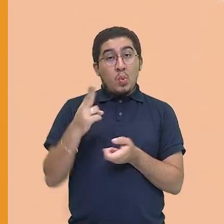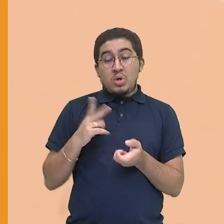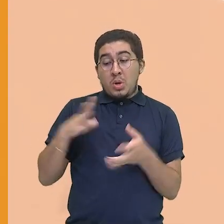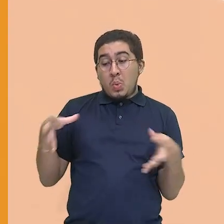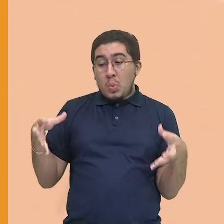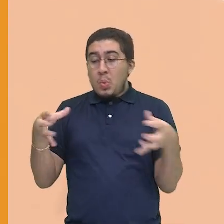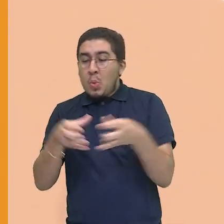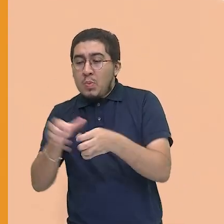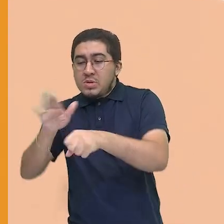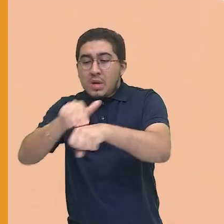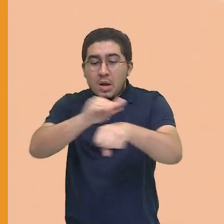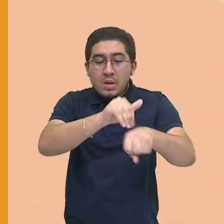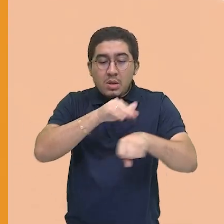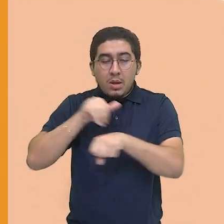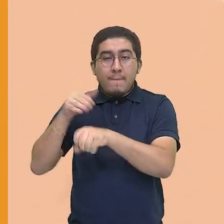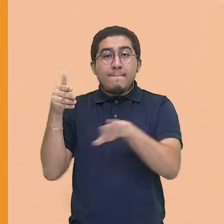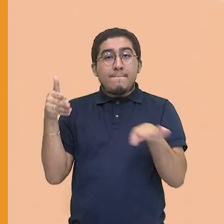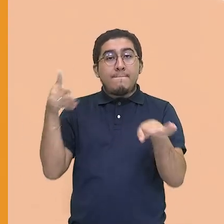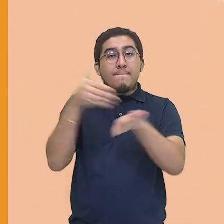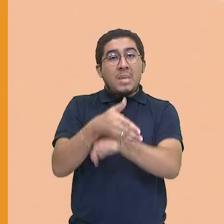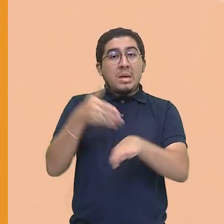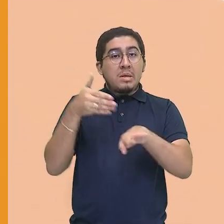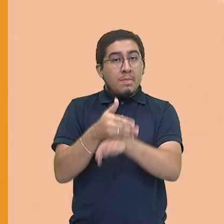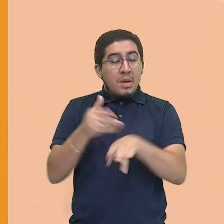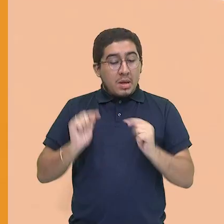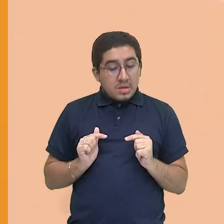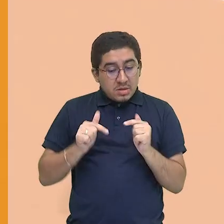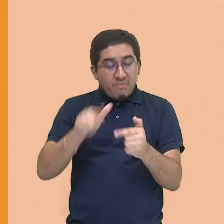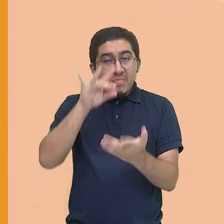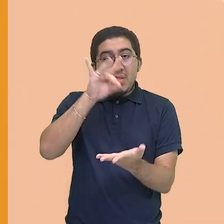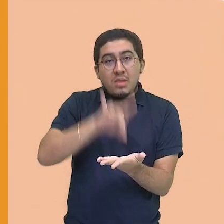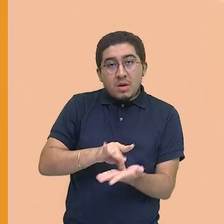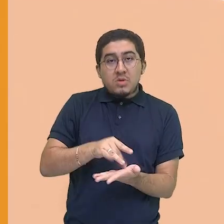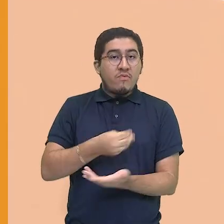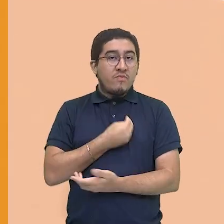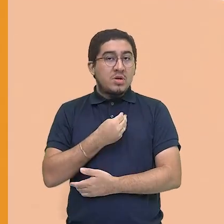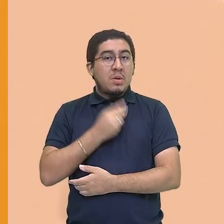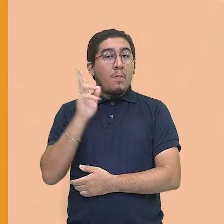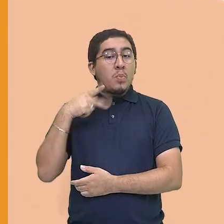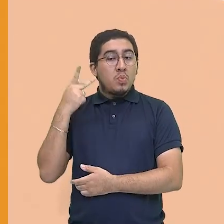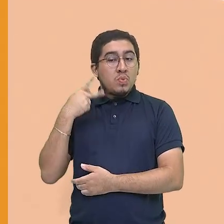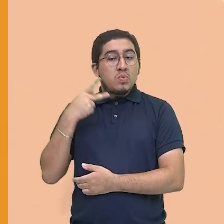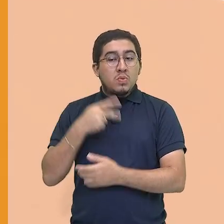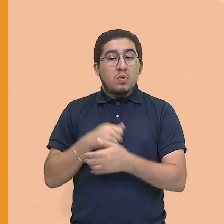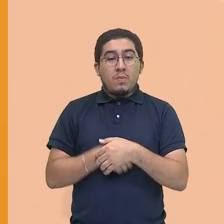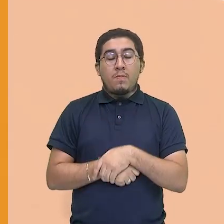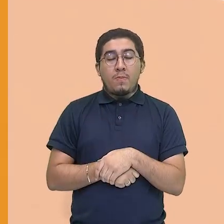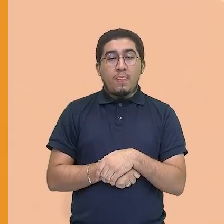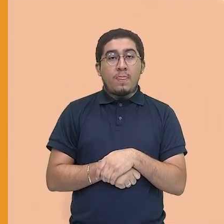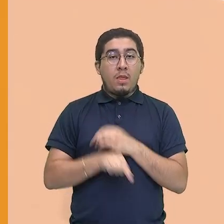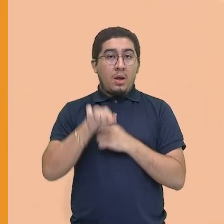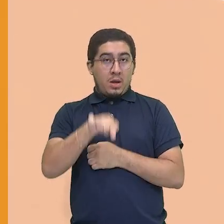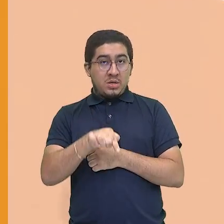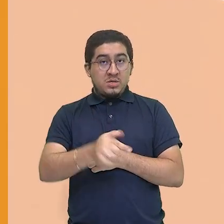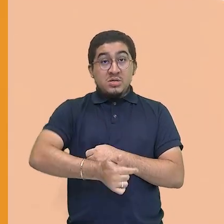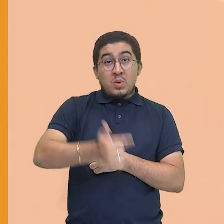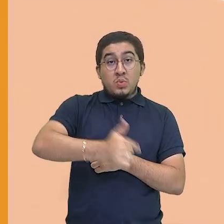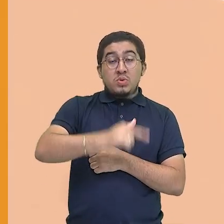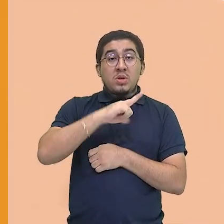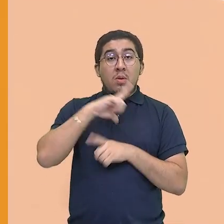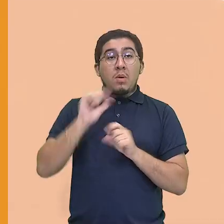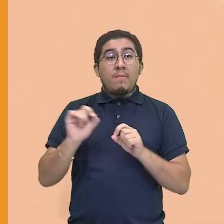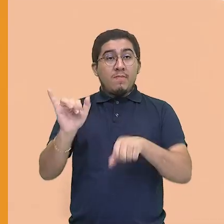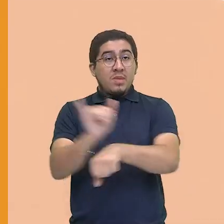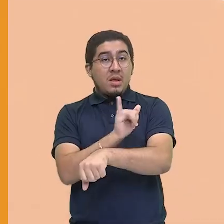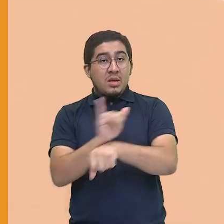para participar ativamente da vida política. Esse nível envolve